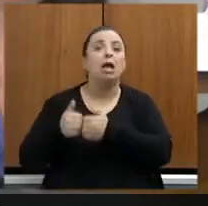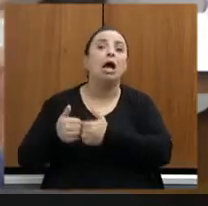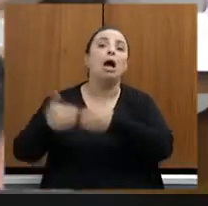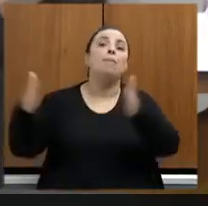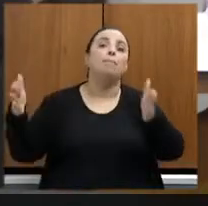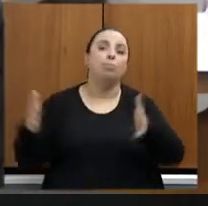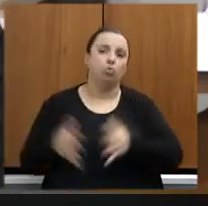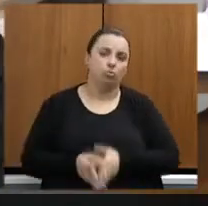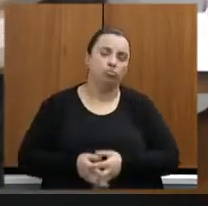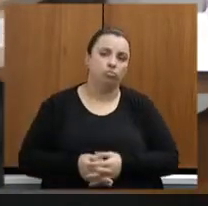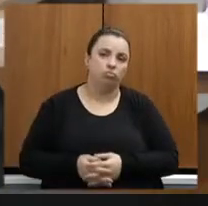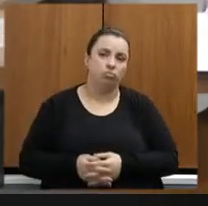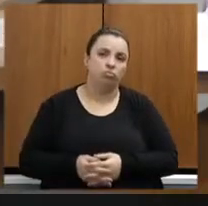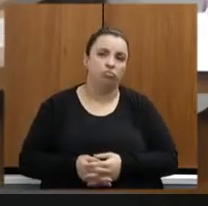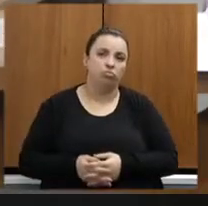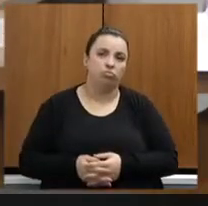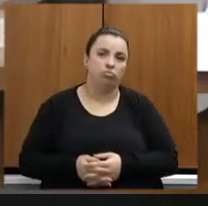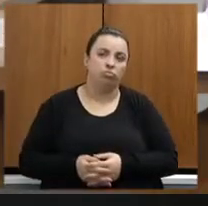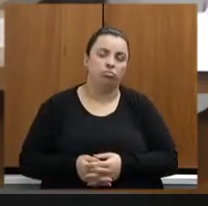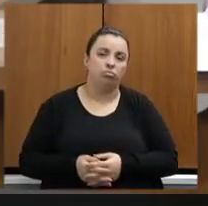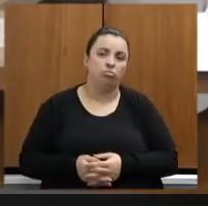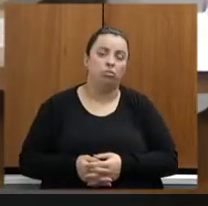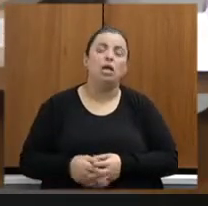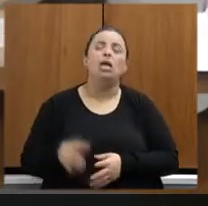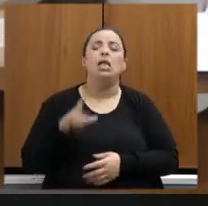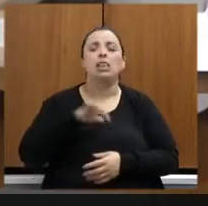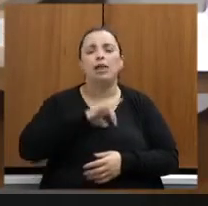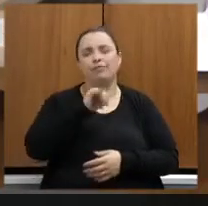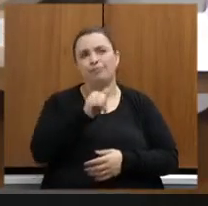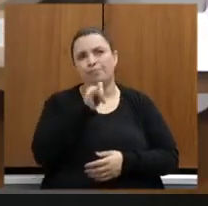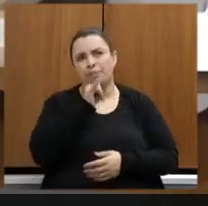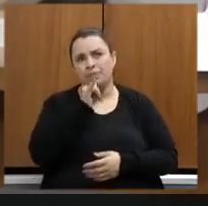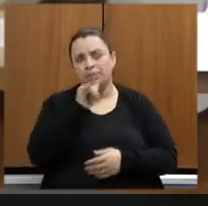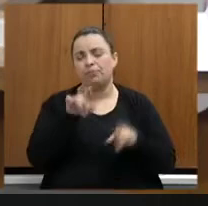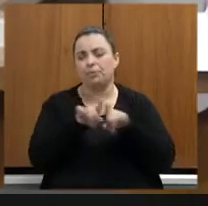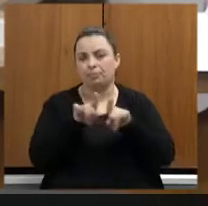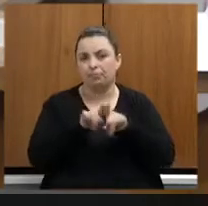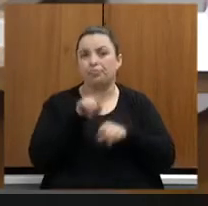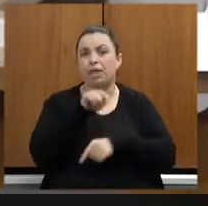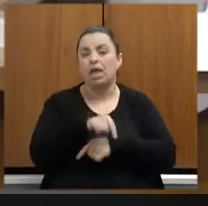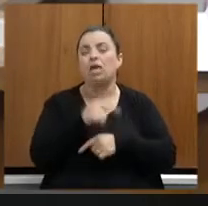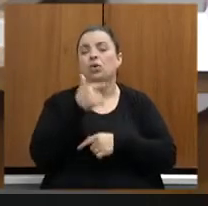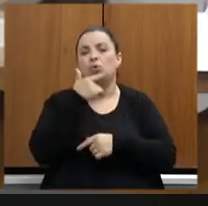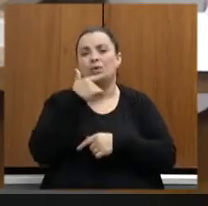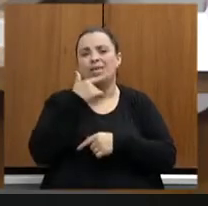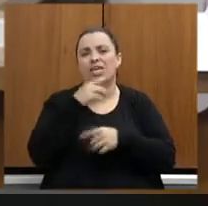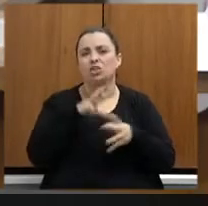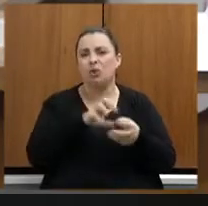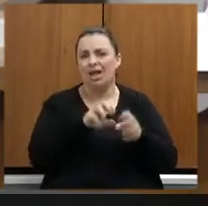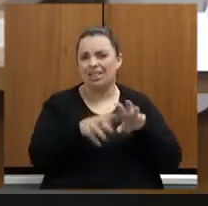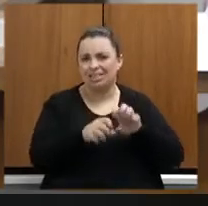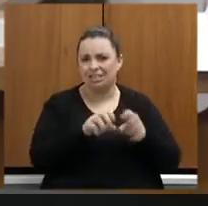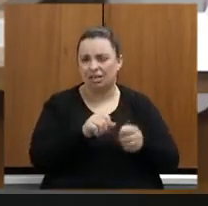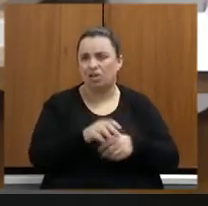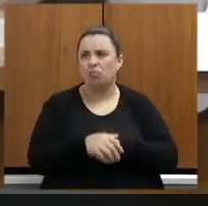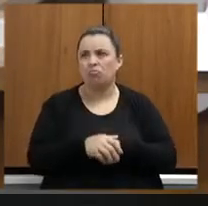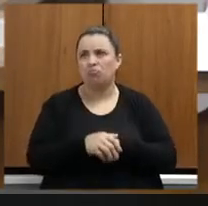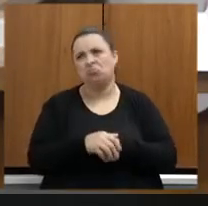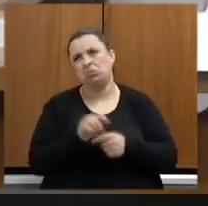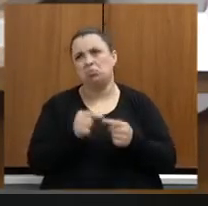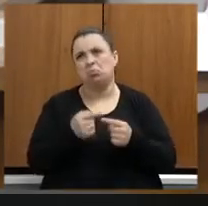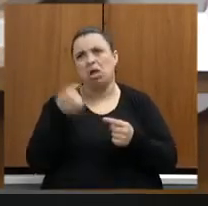a gente viu né Essa problema do queijo artesanal não é uns 30 dias atrás